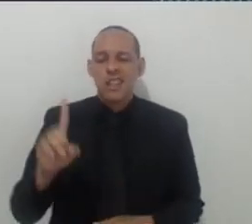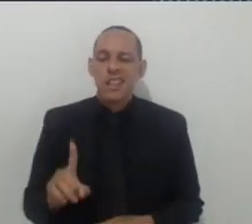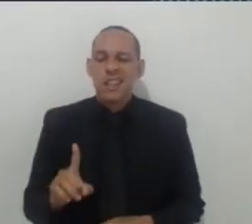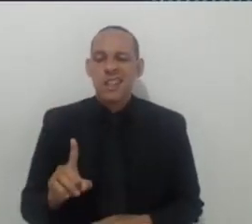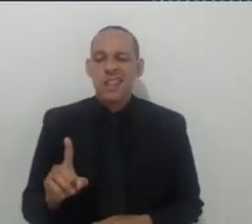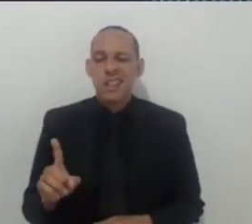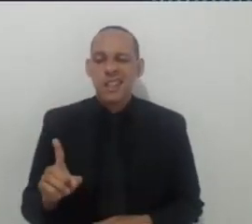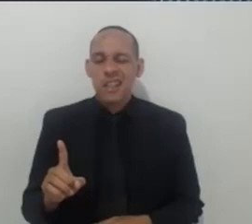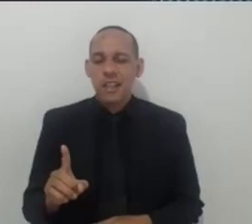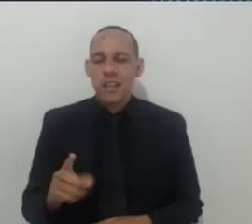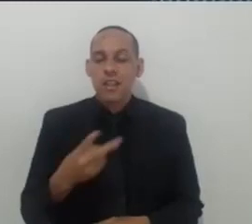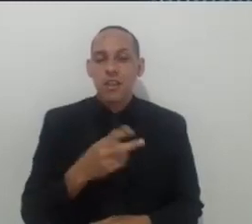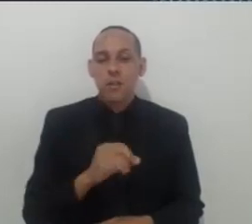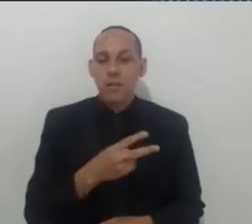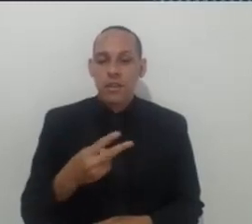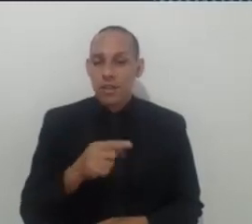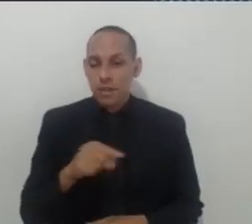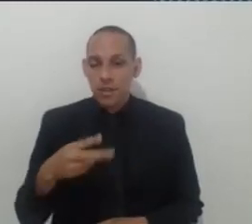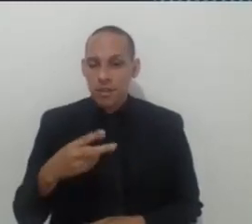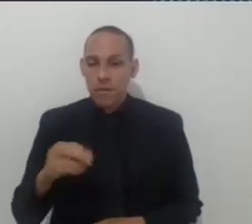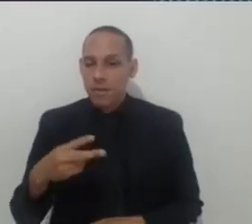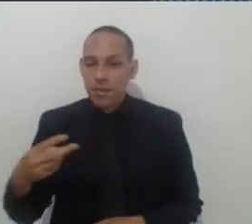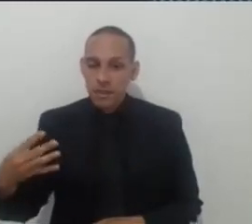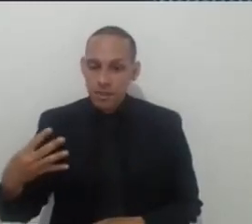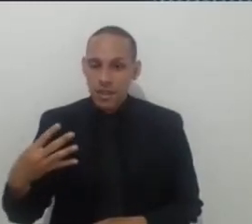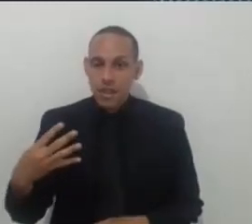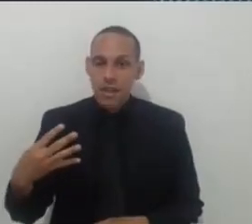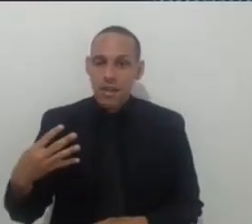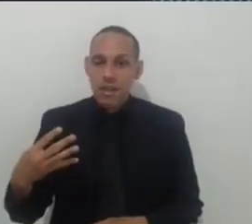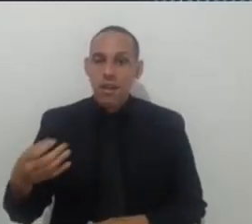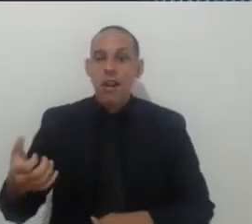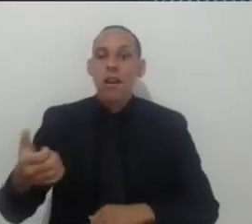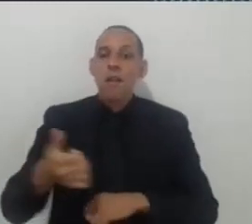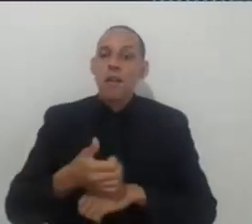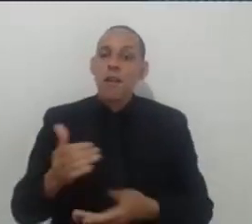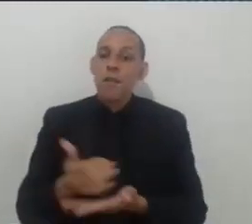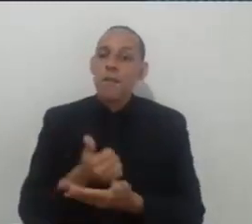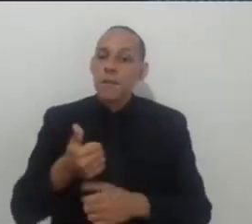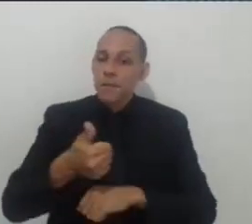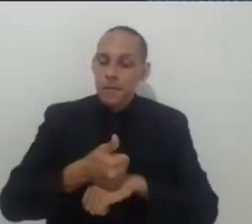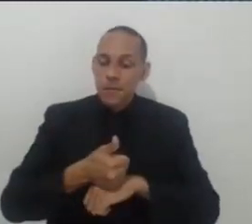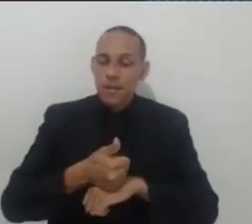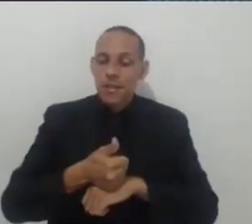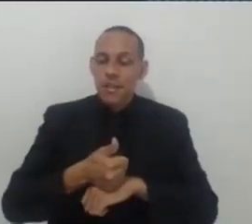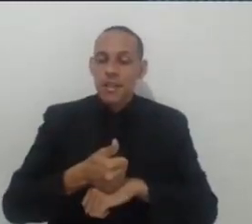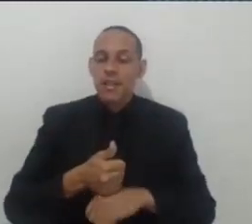2022-2024, tendo em vista sua posse no próximo dia 20, as suas posses, né? No